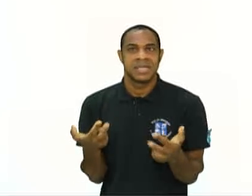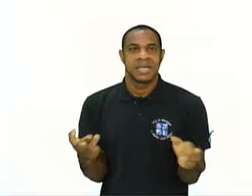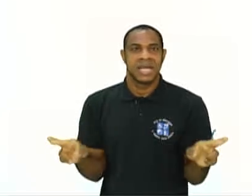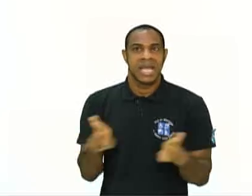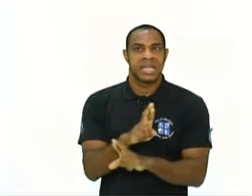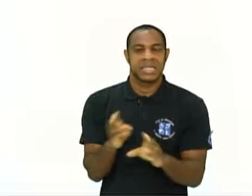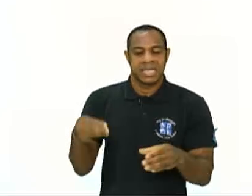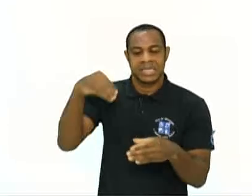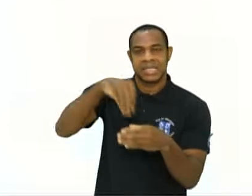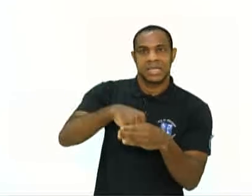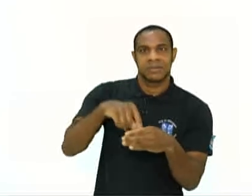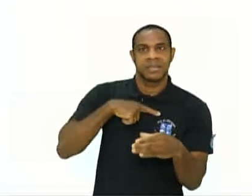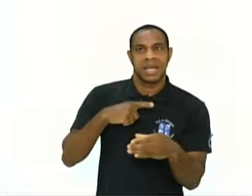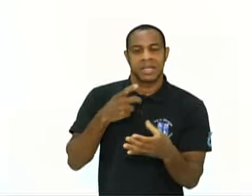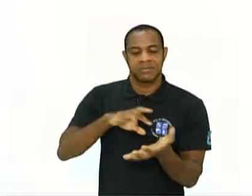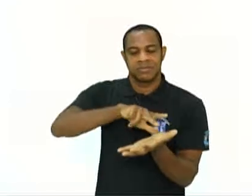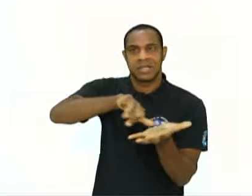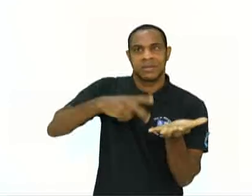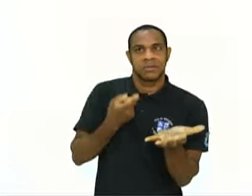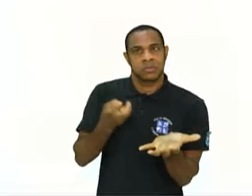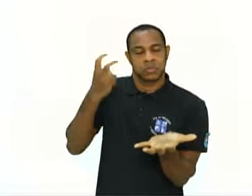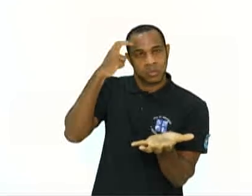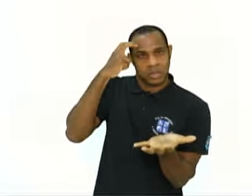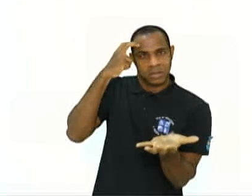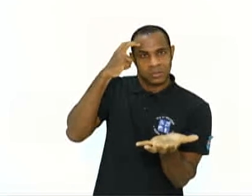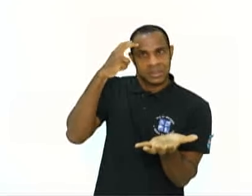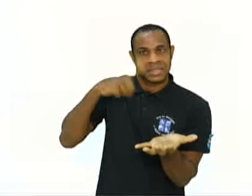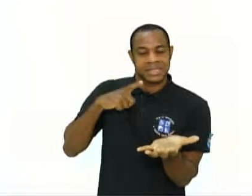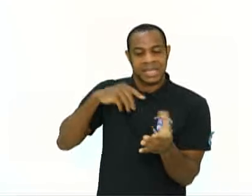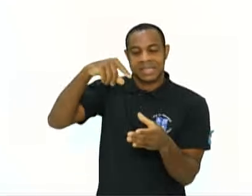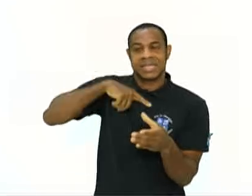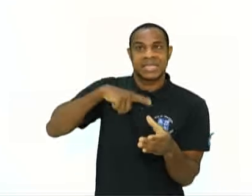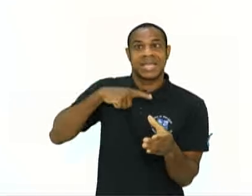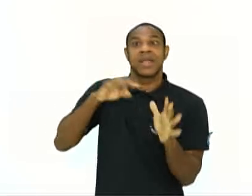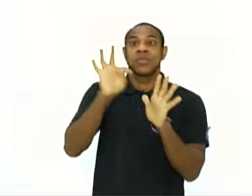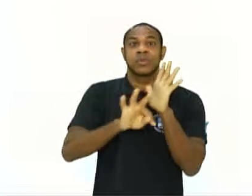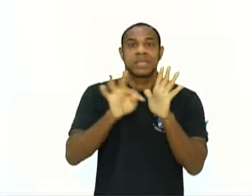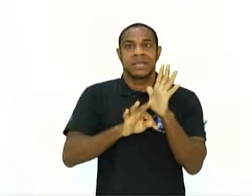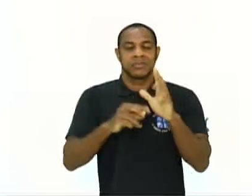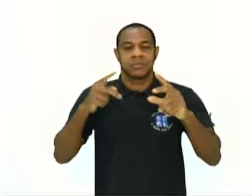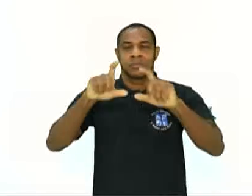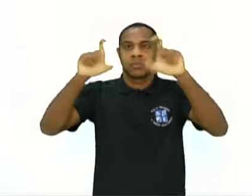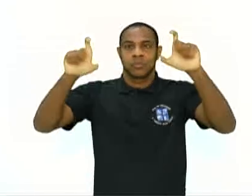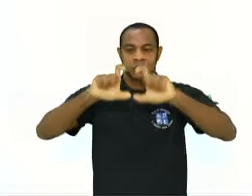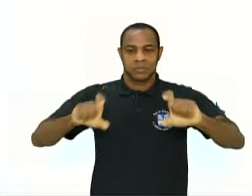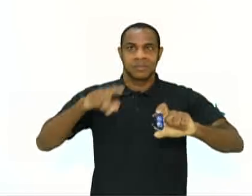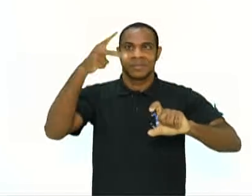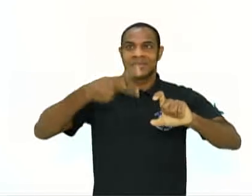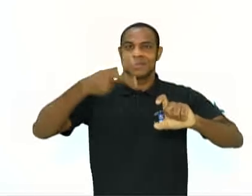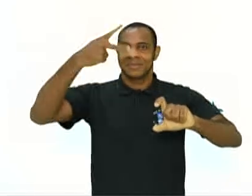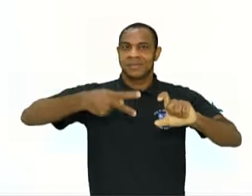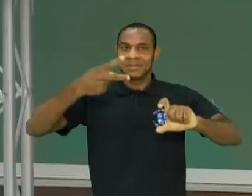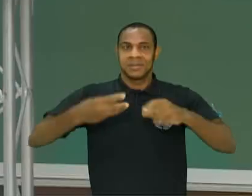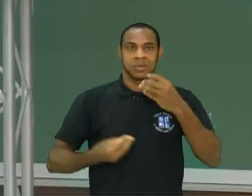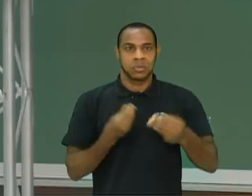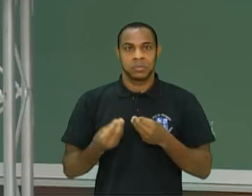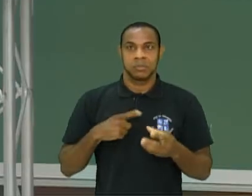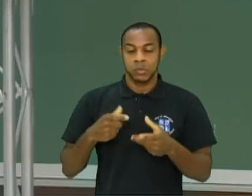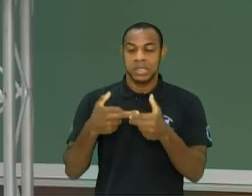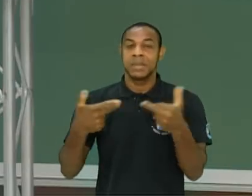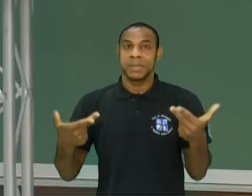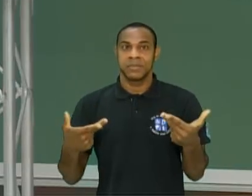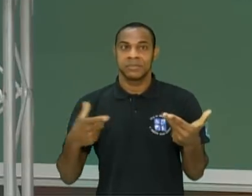à diversidade cultural são mencionados nos dois textos? Então, você vai pegar ali, ó, os